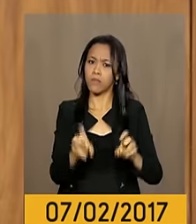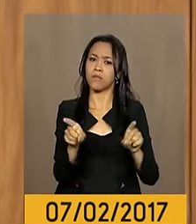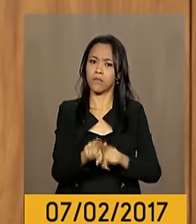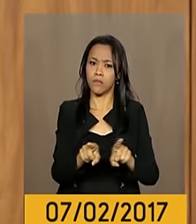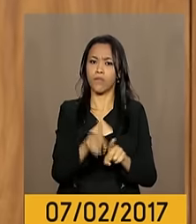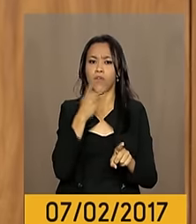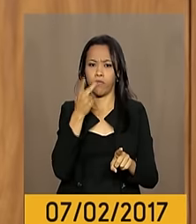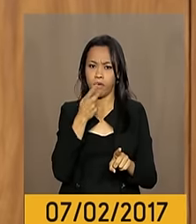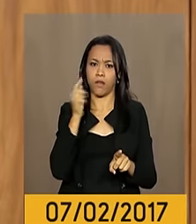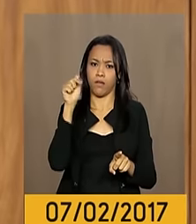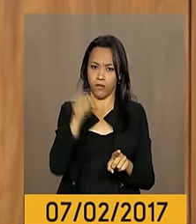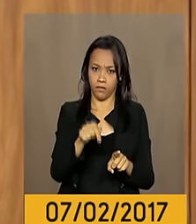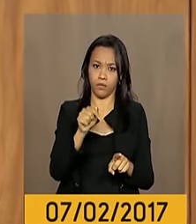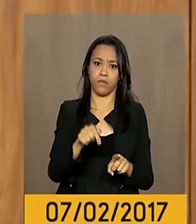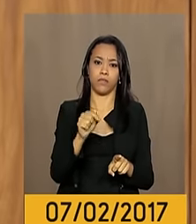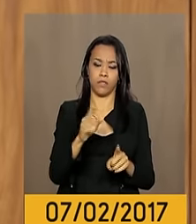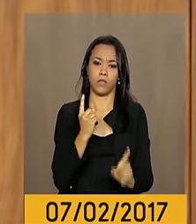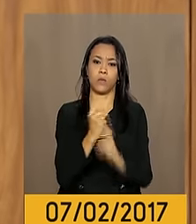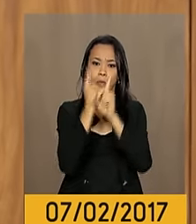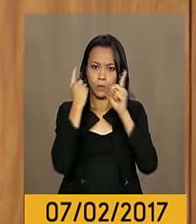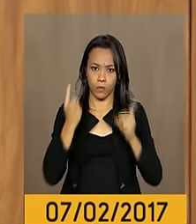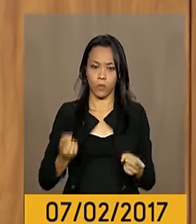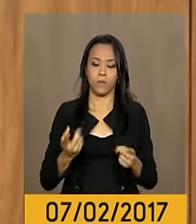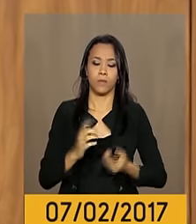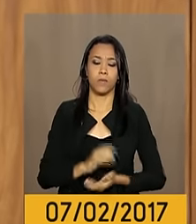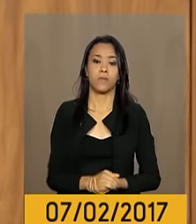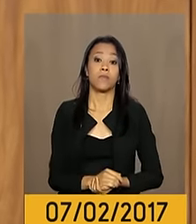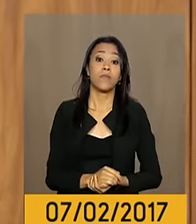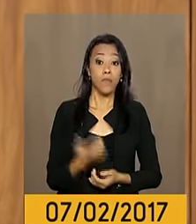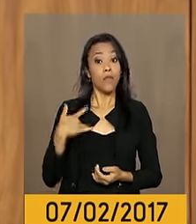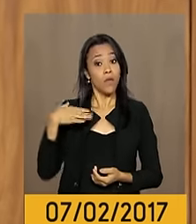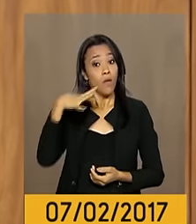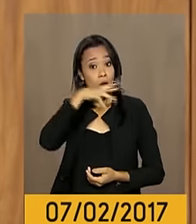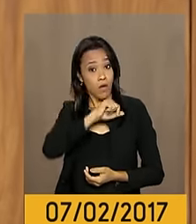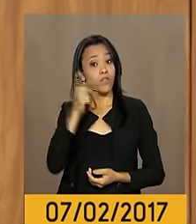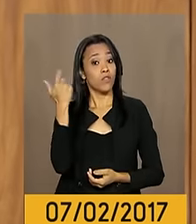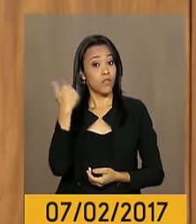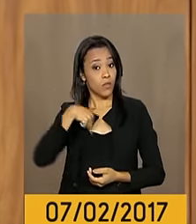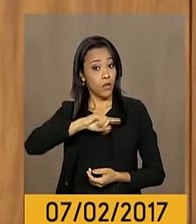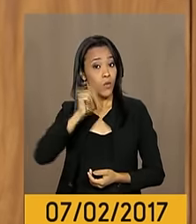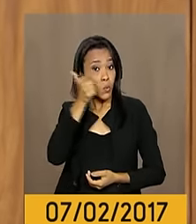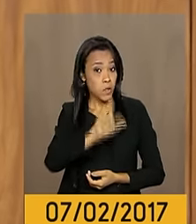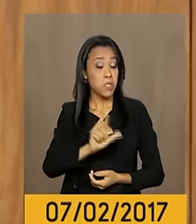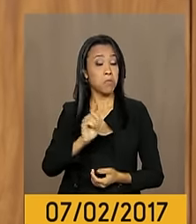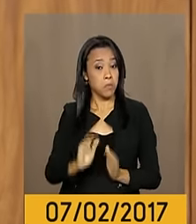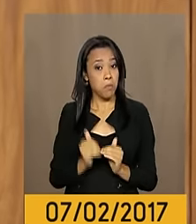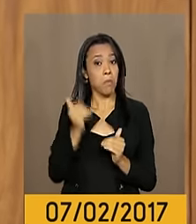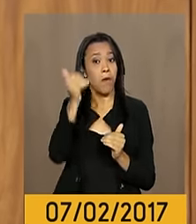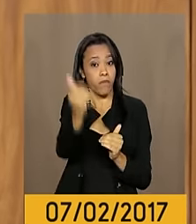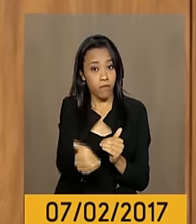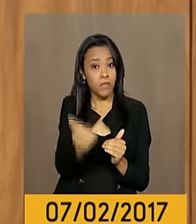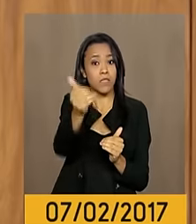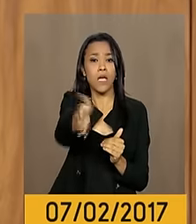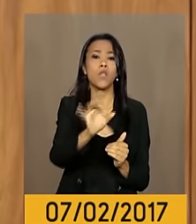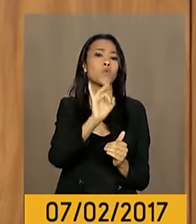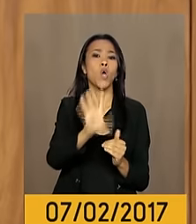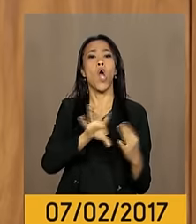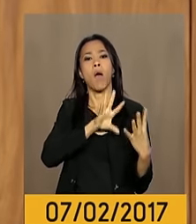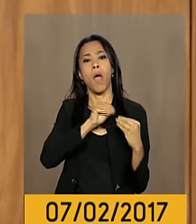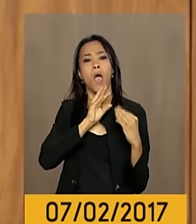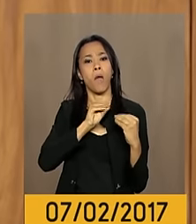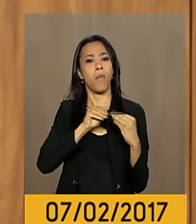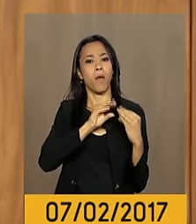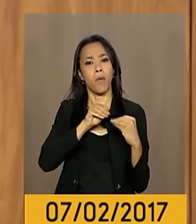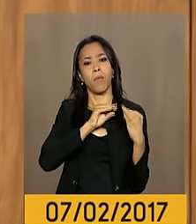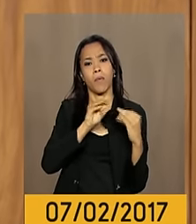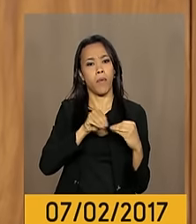também foram tratadas neste nosso encontro e acho que até avançamos substancialmente porque não apenas falamos naquilo